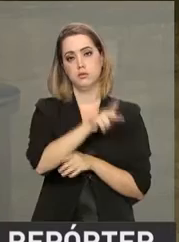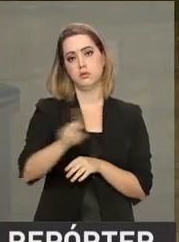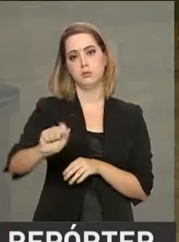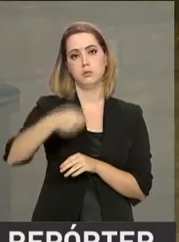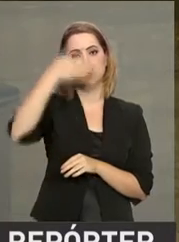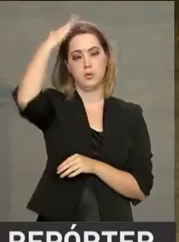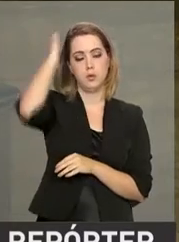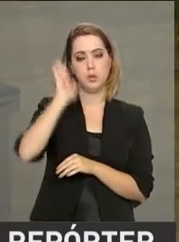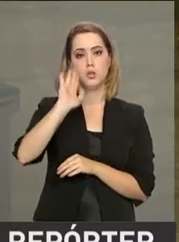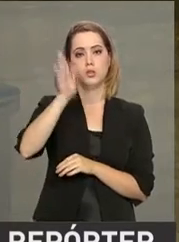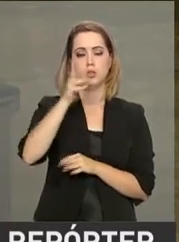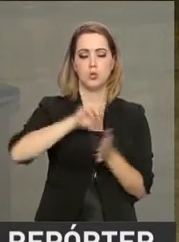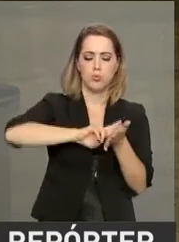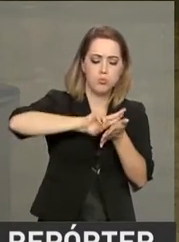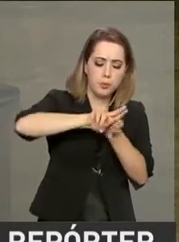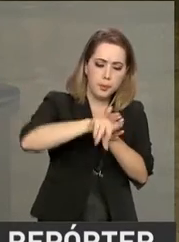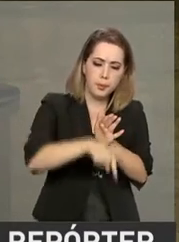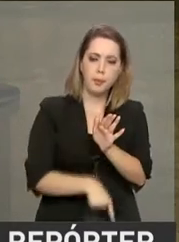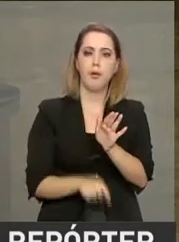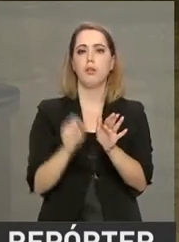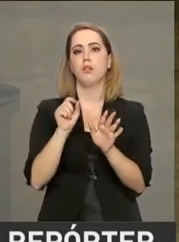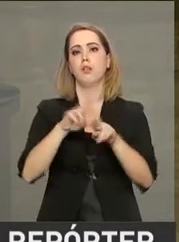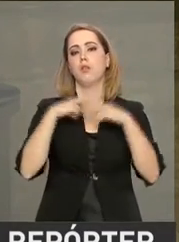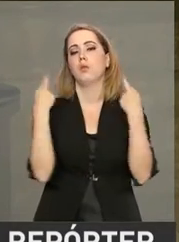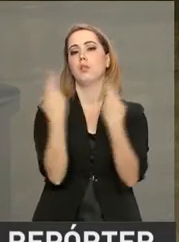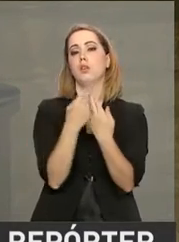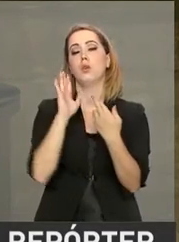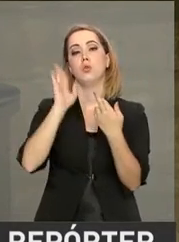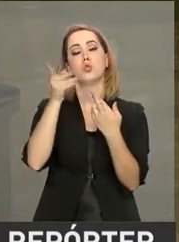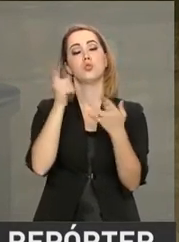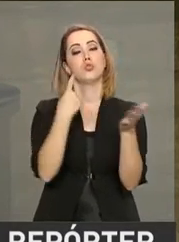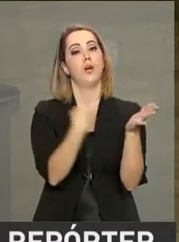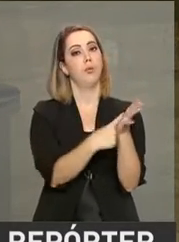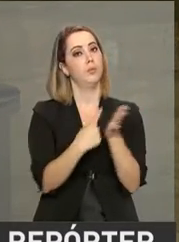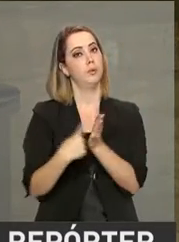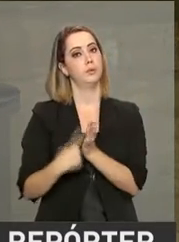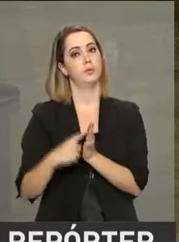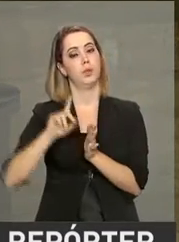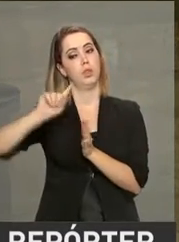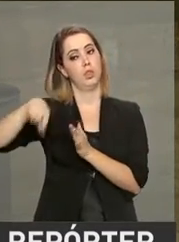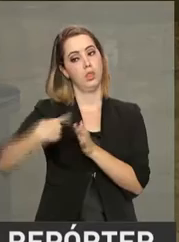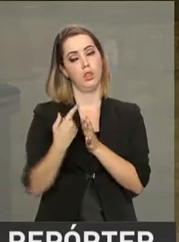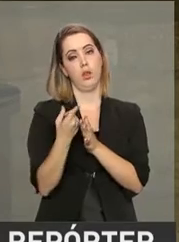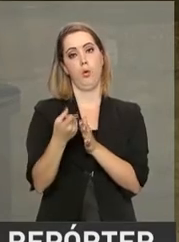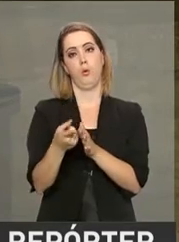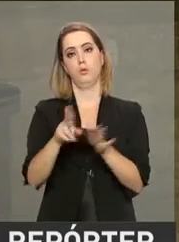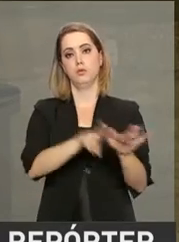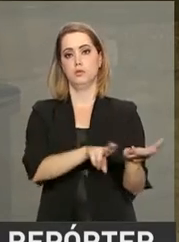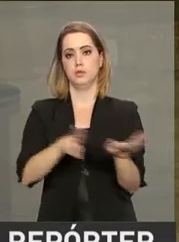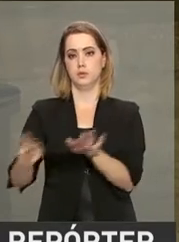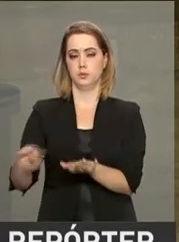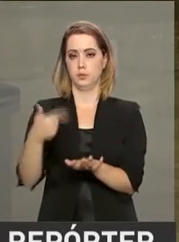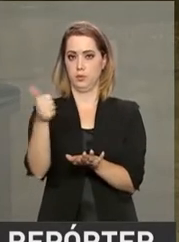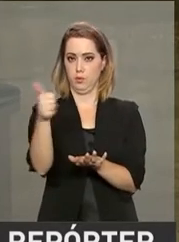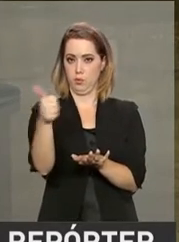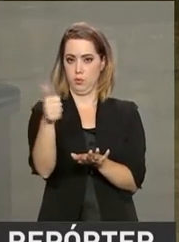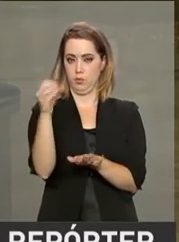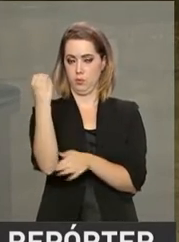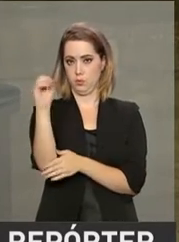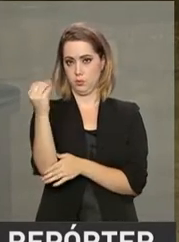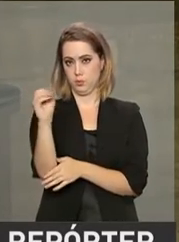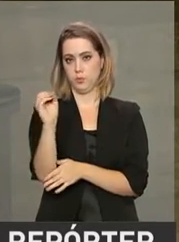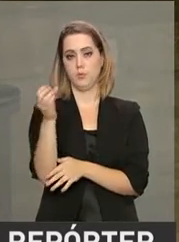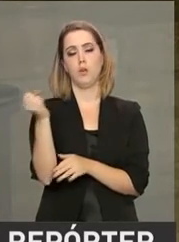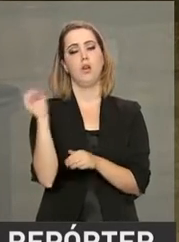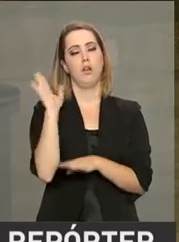A primeira já está marcada, segundo Paulinho da Força, vai ocorrer na semana que vem, na terça-feira, dia 11 de outubro, no